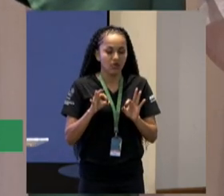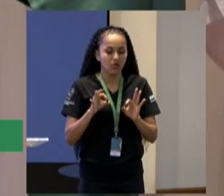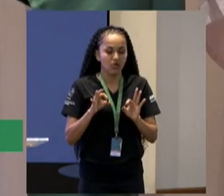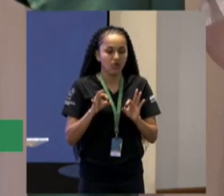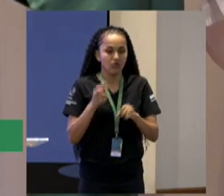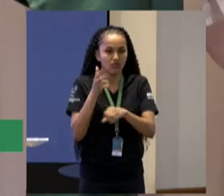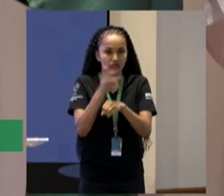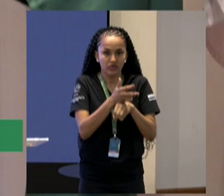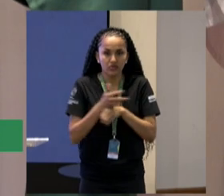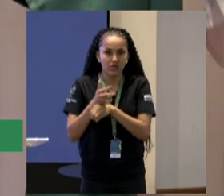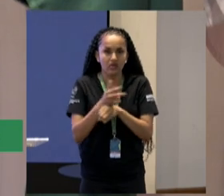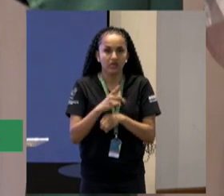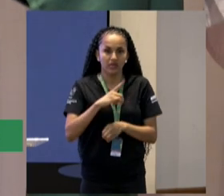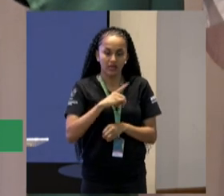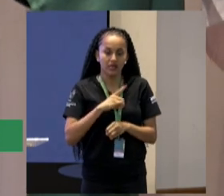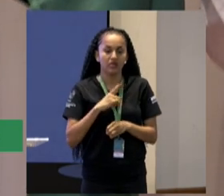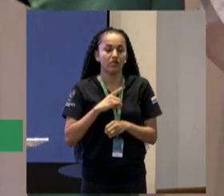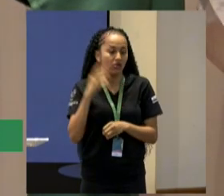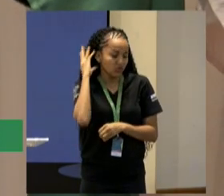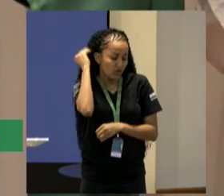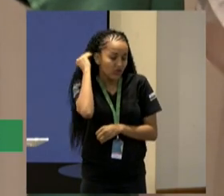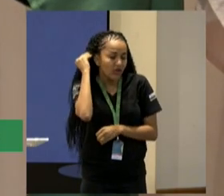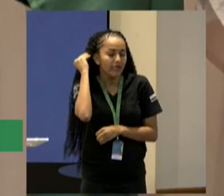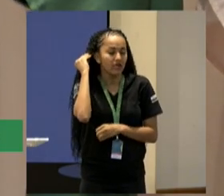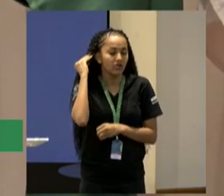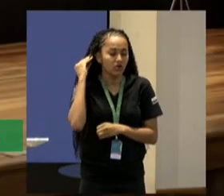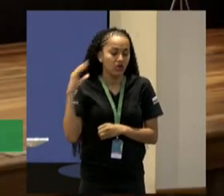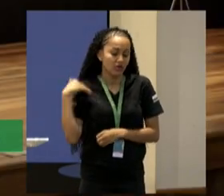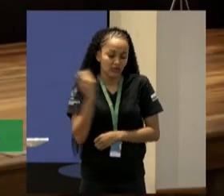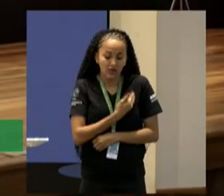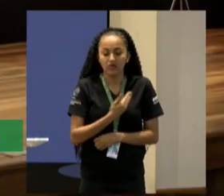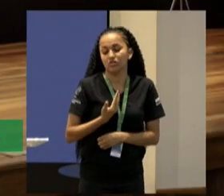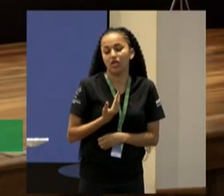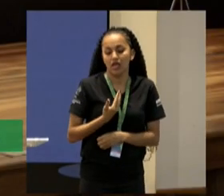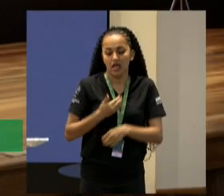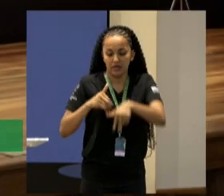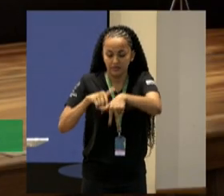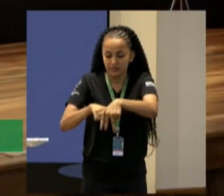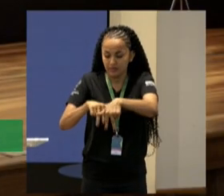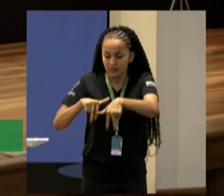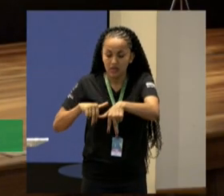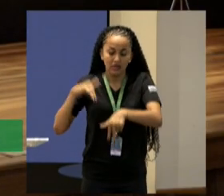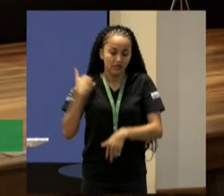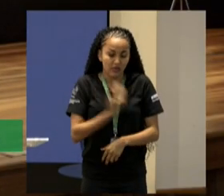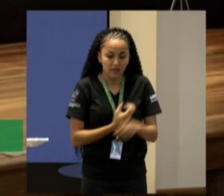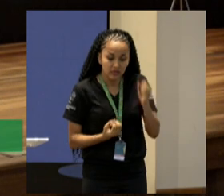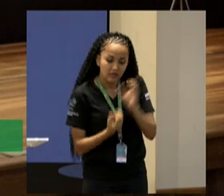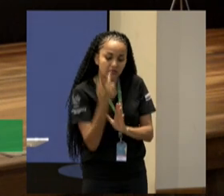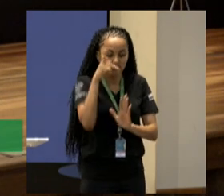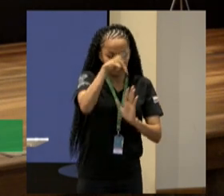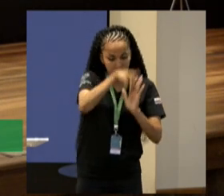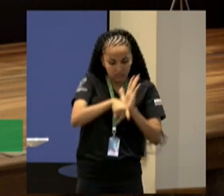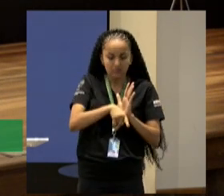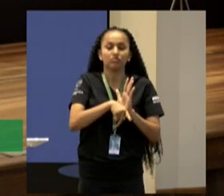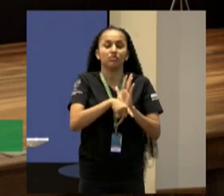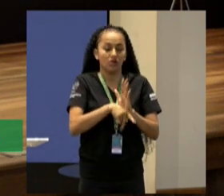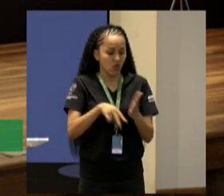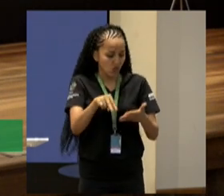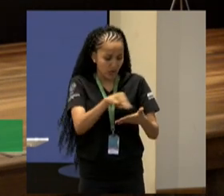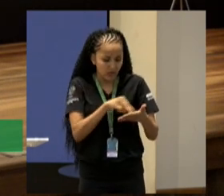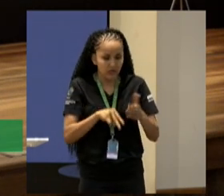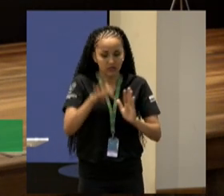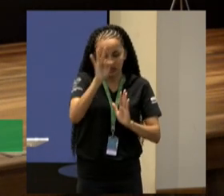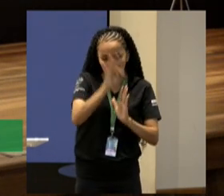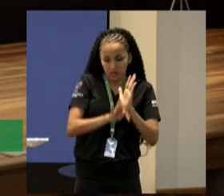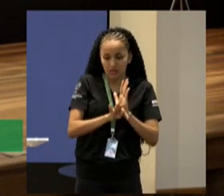documentário que tem esse título, Nosso Cabelo, Nossa Ancestralidade. A gente começa esse projeto com uma leitura de um